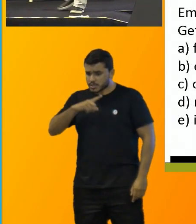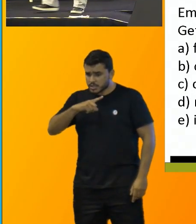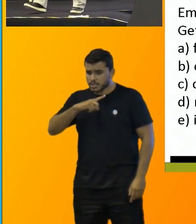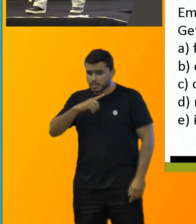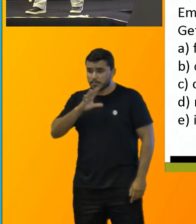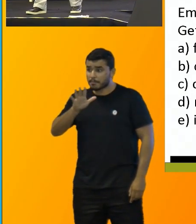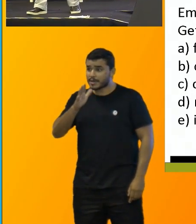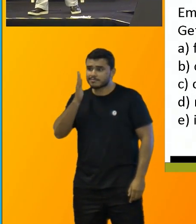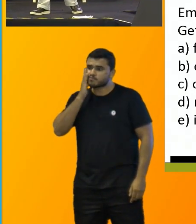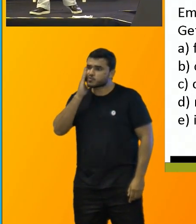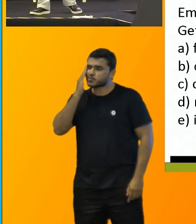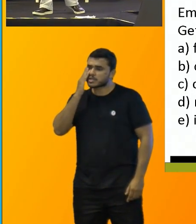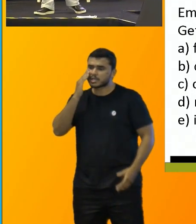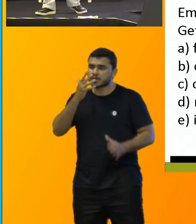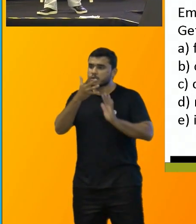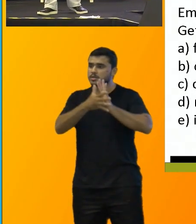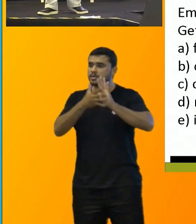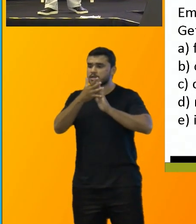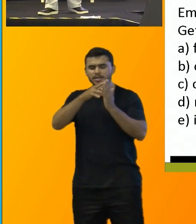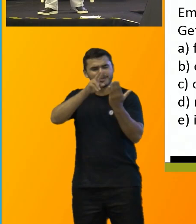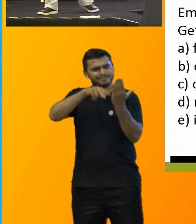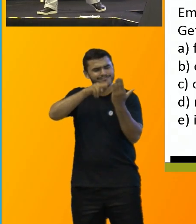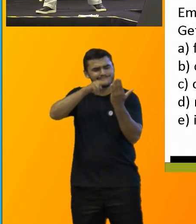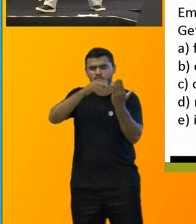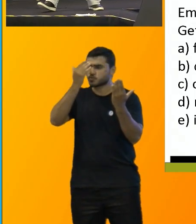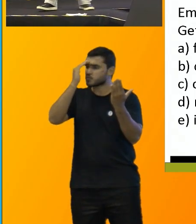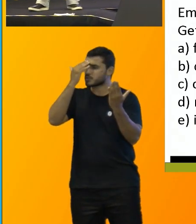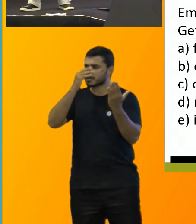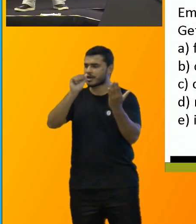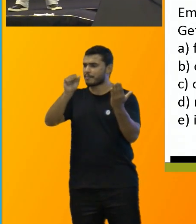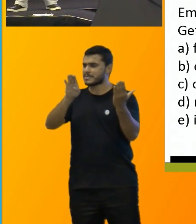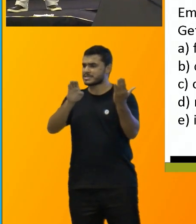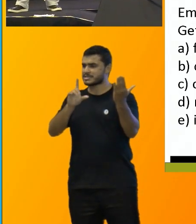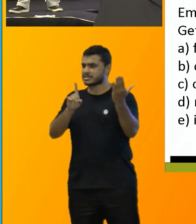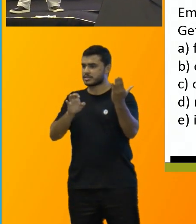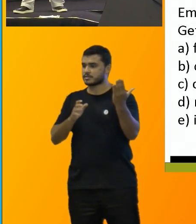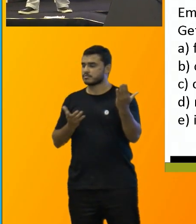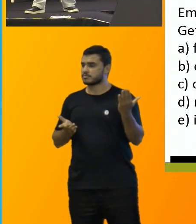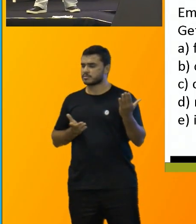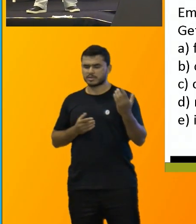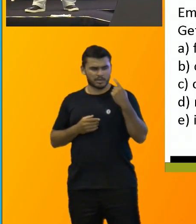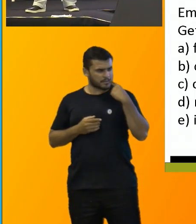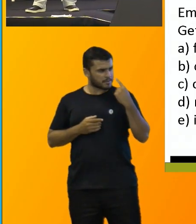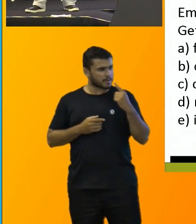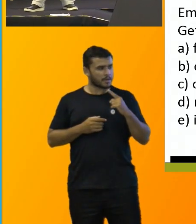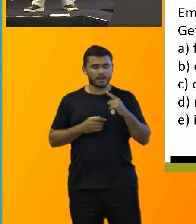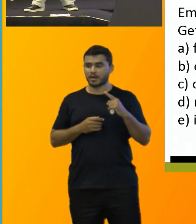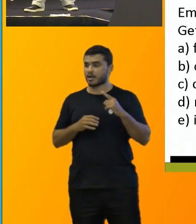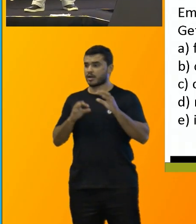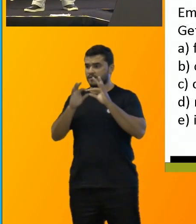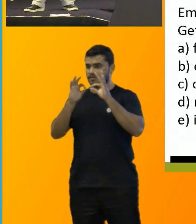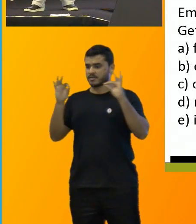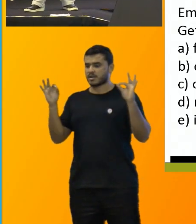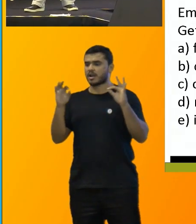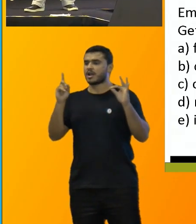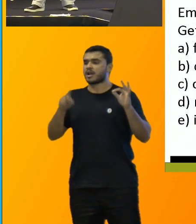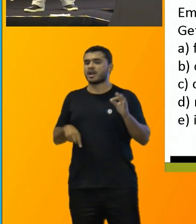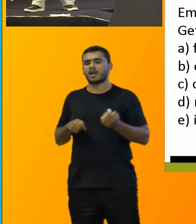é domínio de conceitos. Na hora que ele vem com essa, desmontar a máquina do